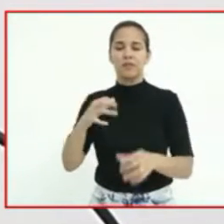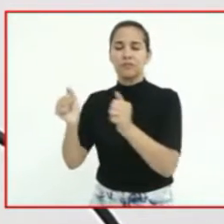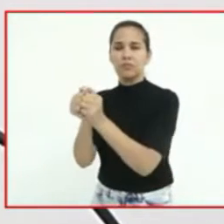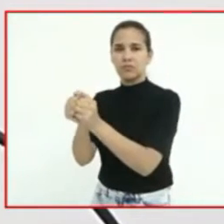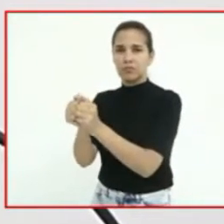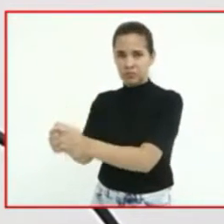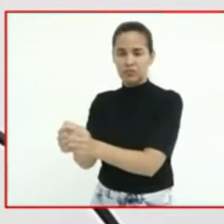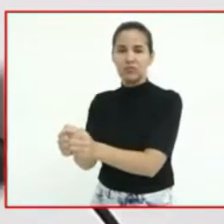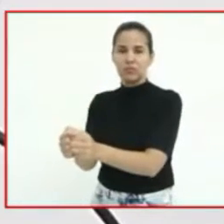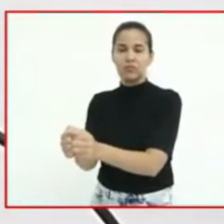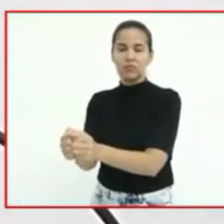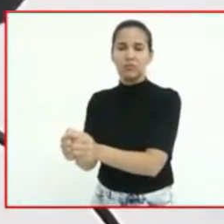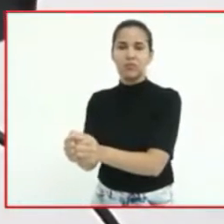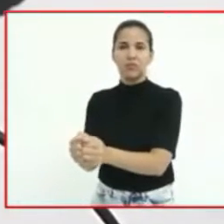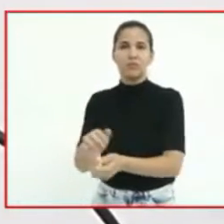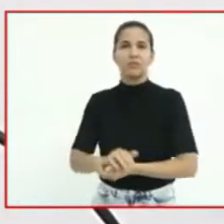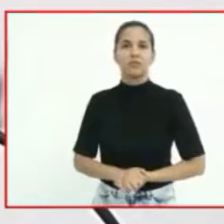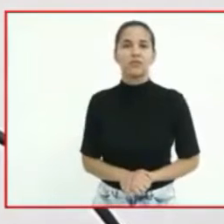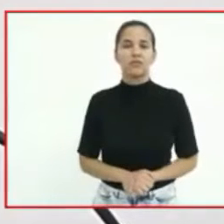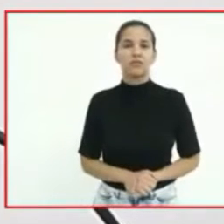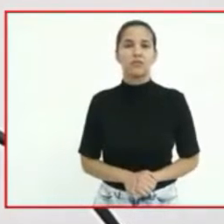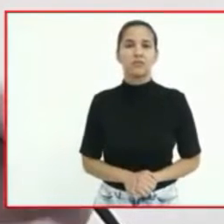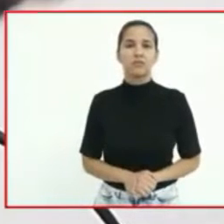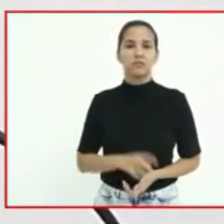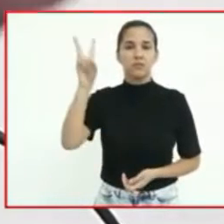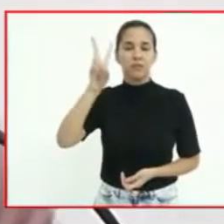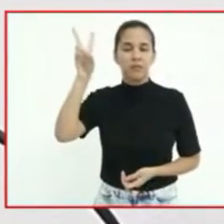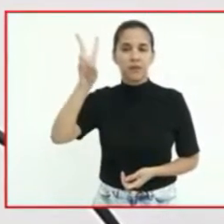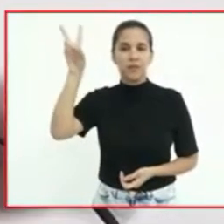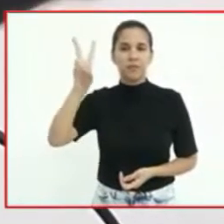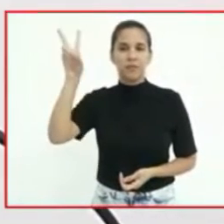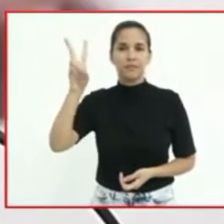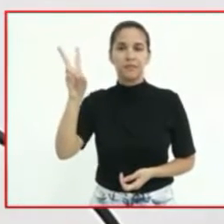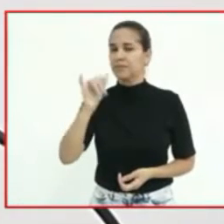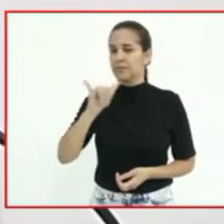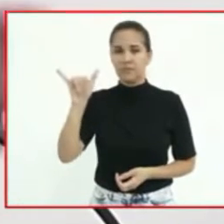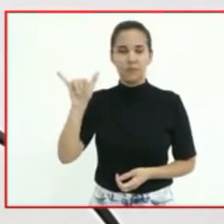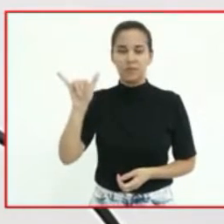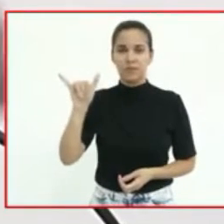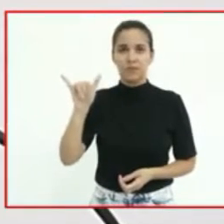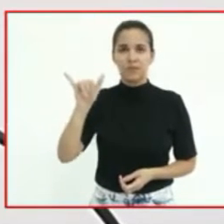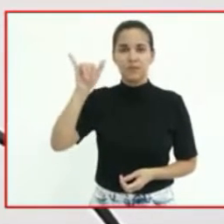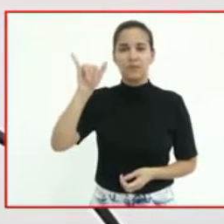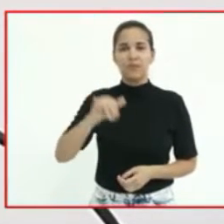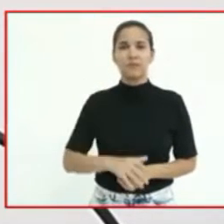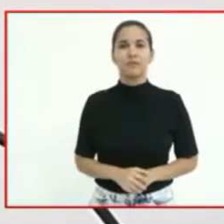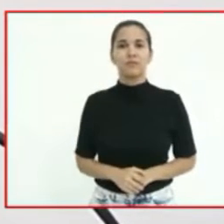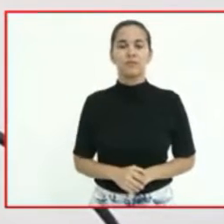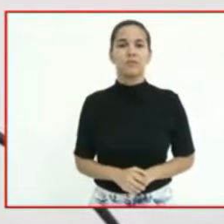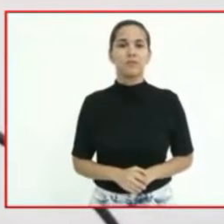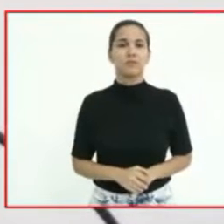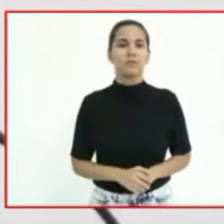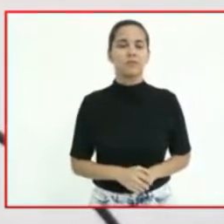aqui, da situação. Não falamos com o vereador Éder e o vereador Cleito, por ser da